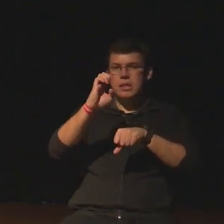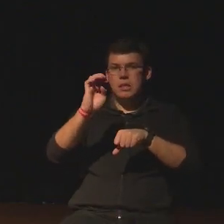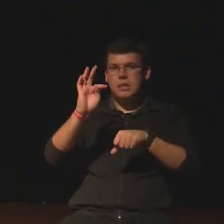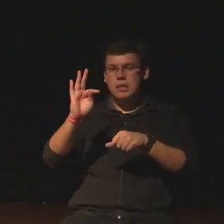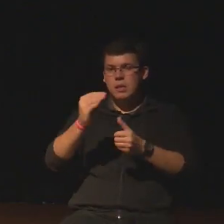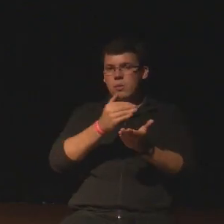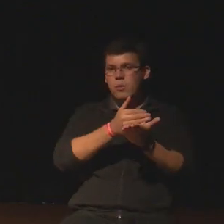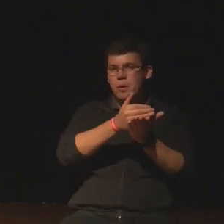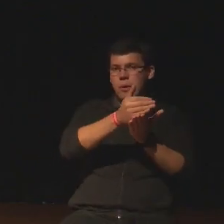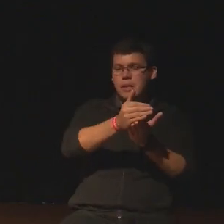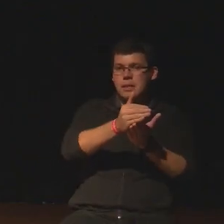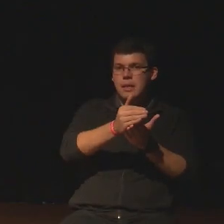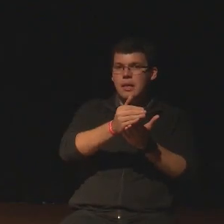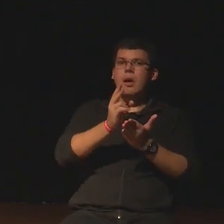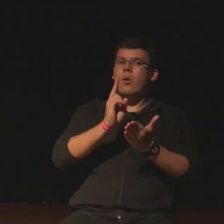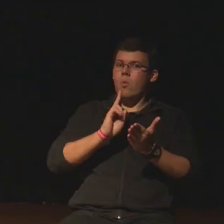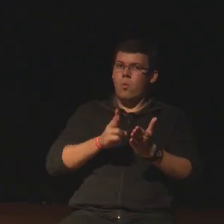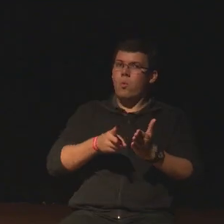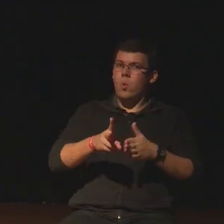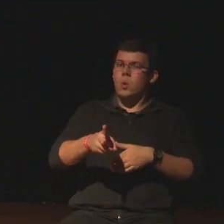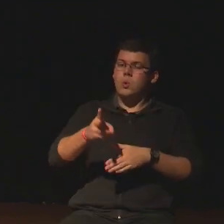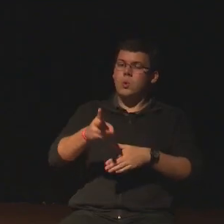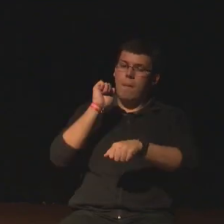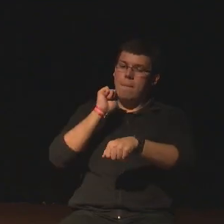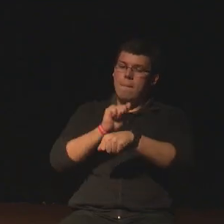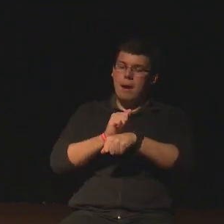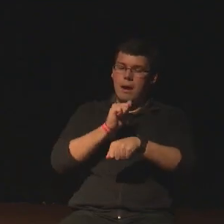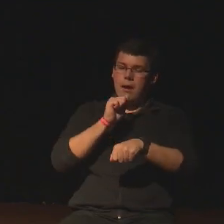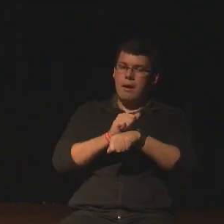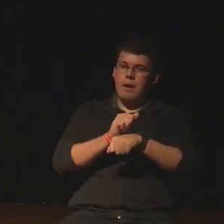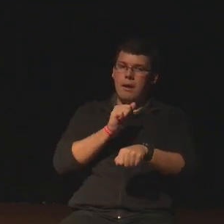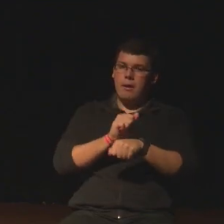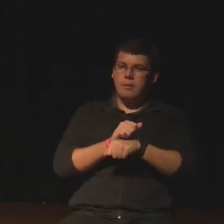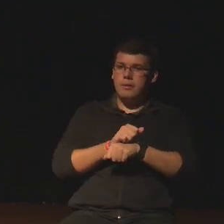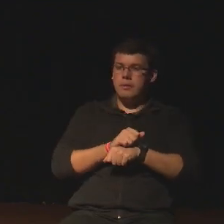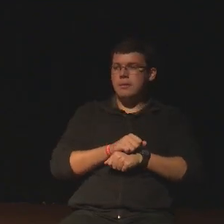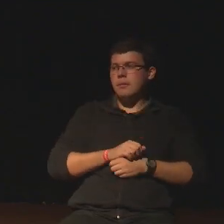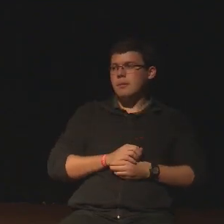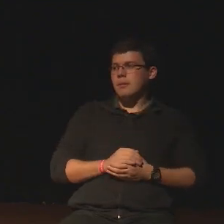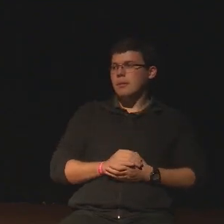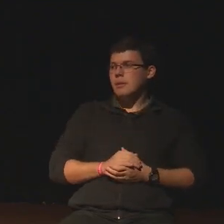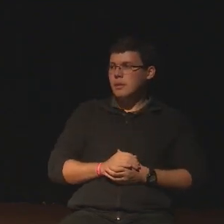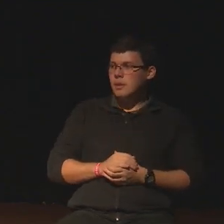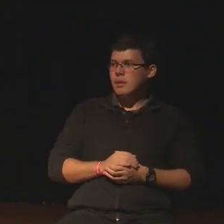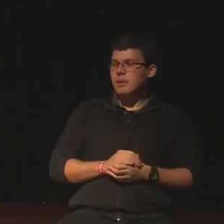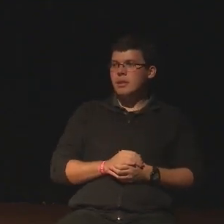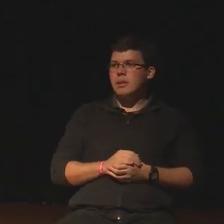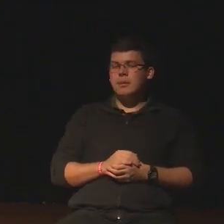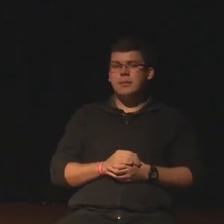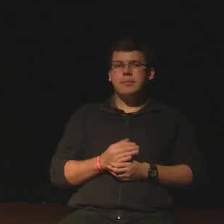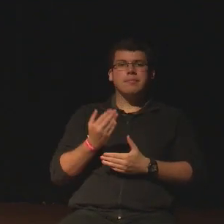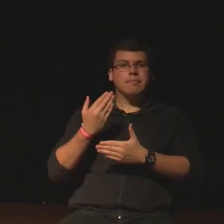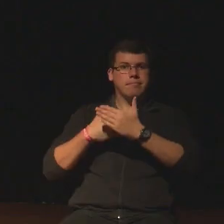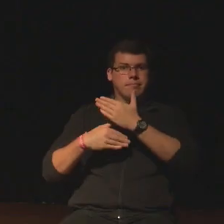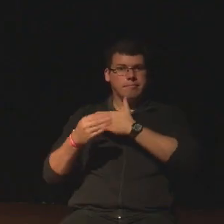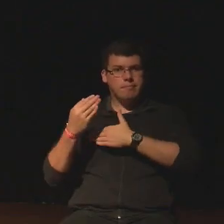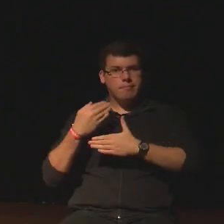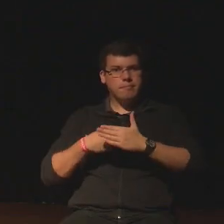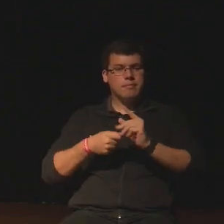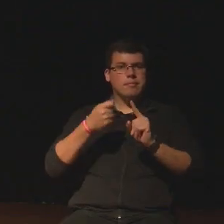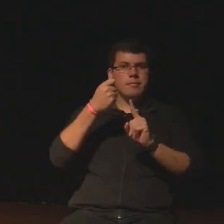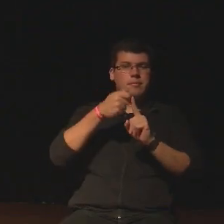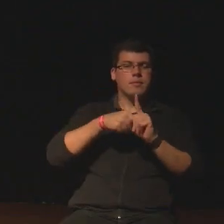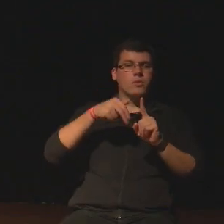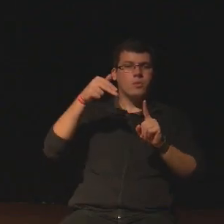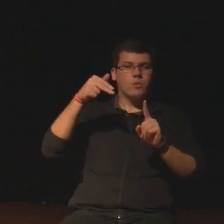fechamento, principalmente considerando essa questão de ele estar assim posto desde novembro de 24. Né? A gente tem